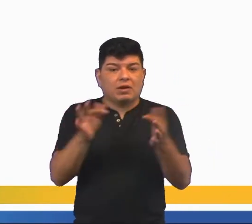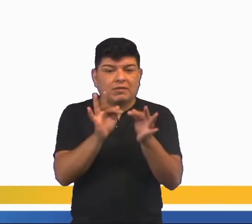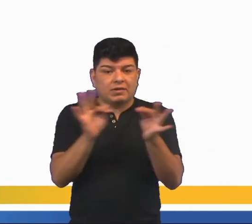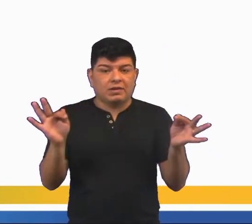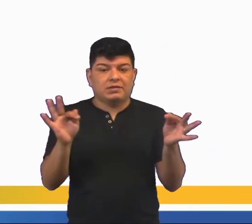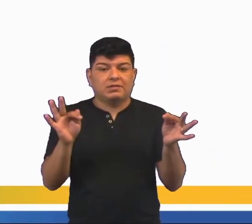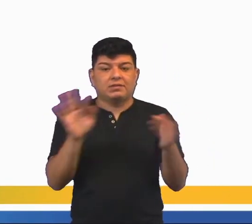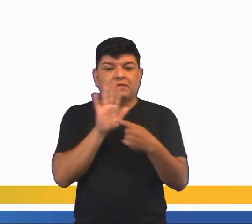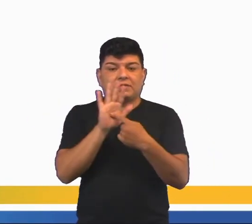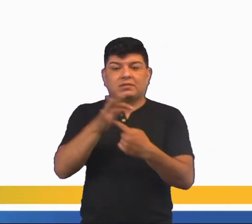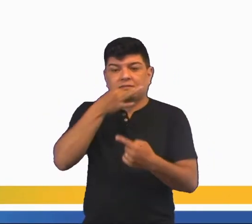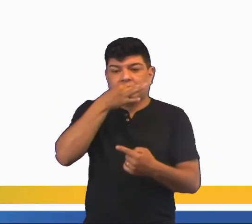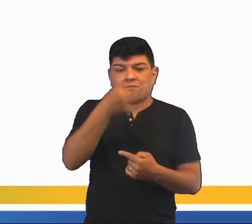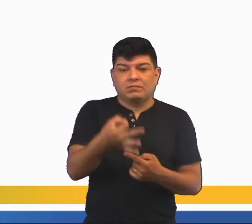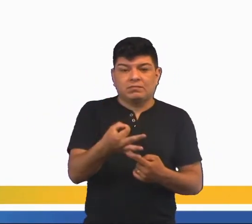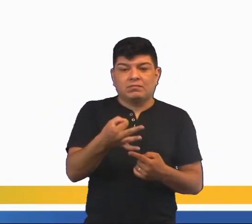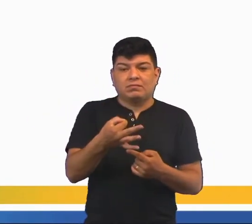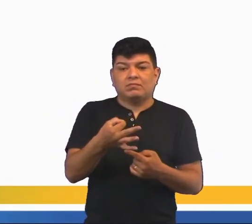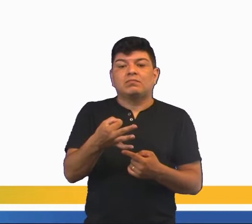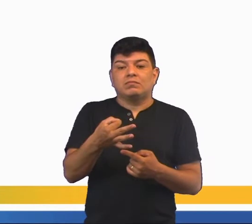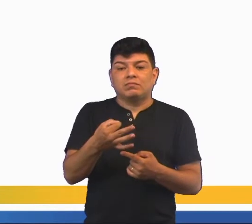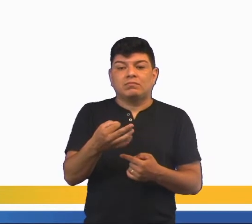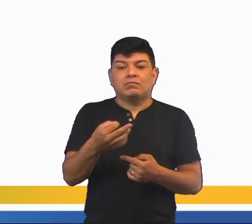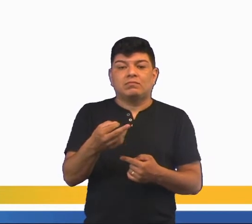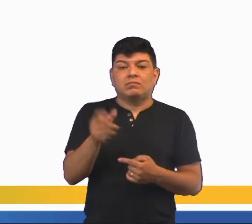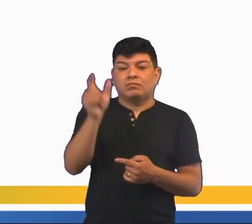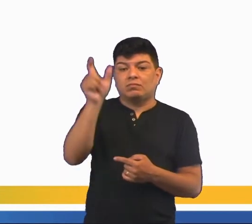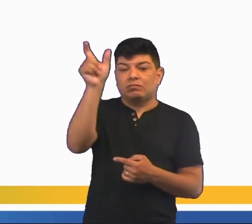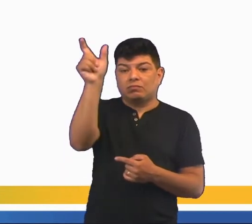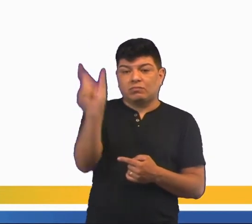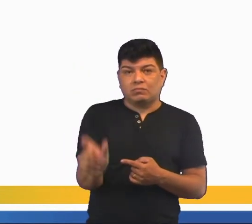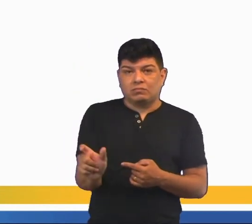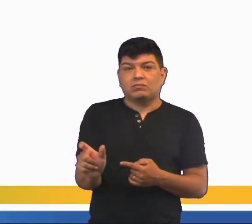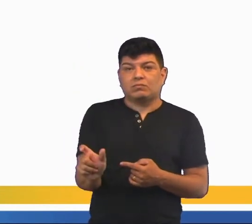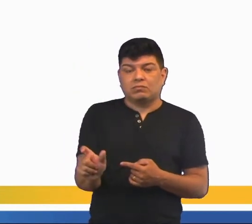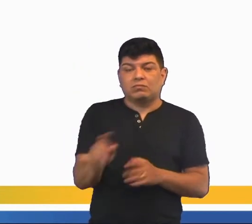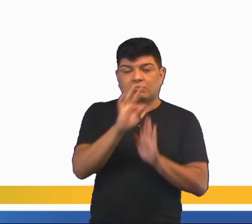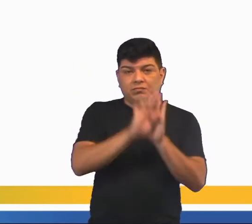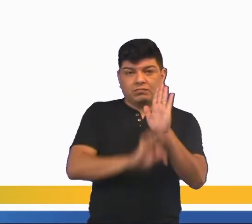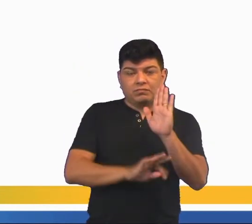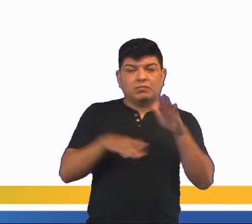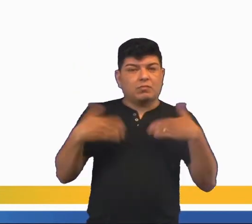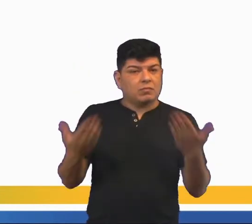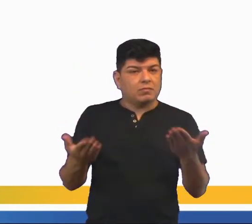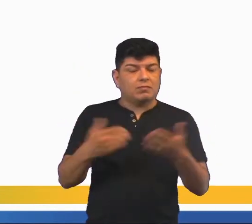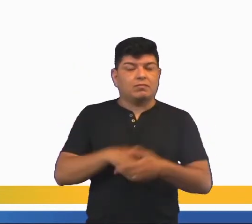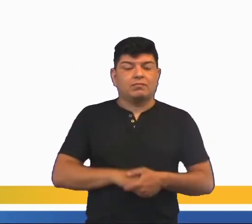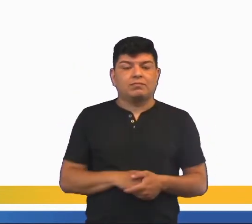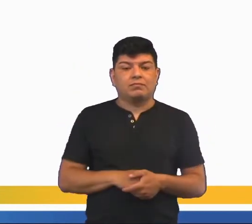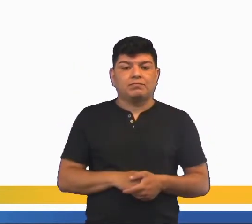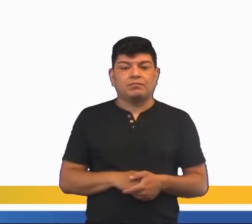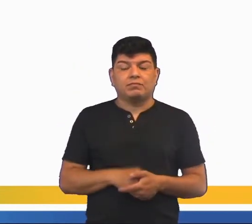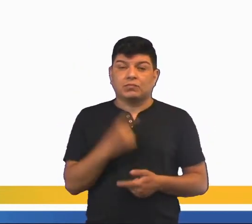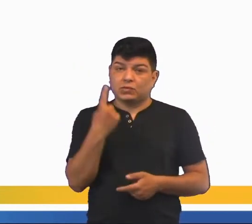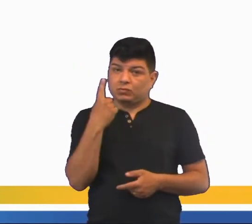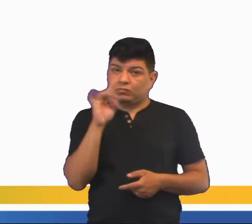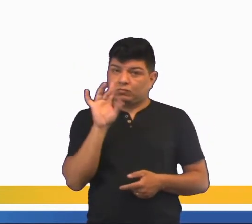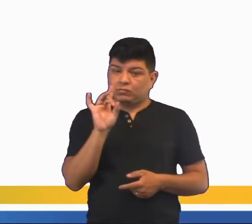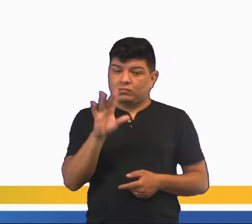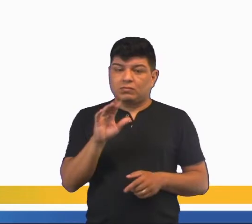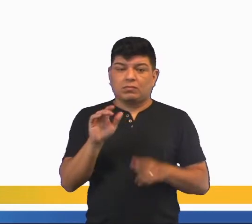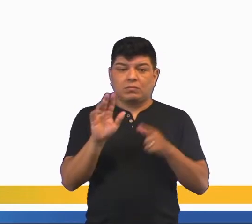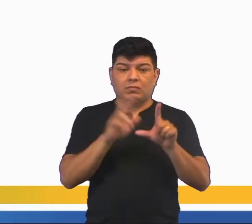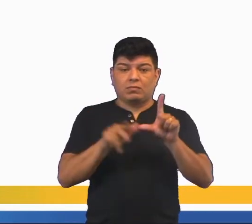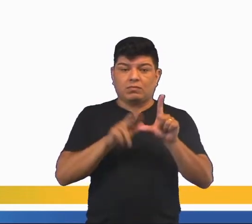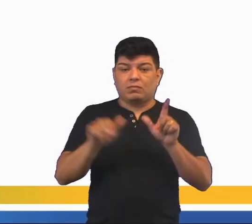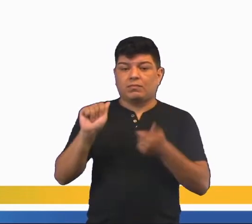Qual é a frase que apresenta a opinião de um dos personagens do texto? Um dos personagens, né? Na